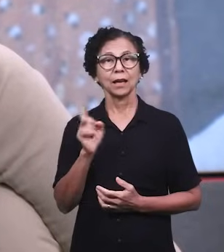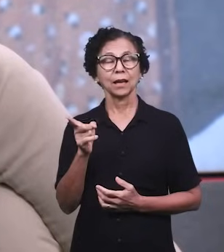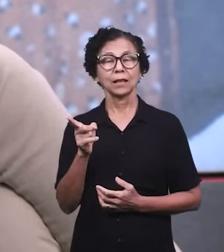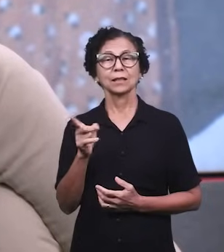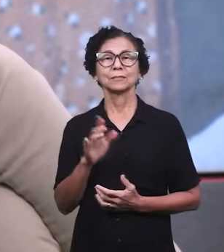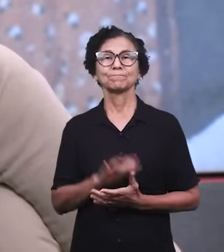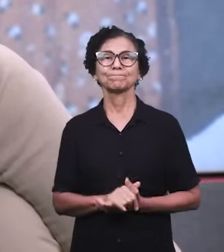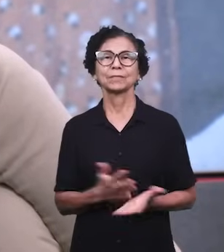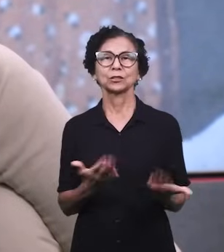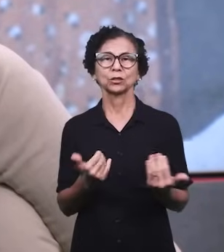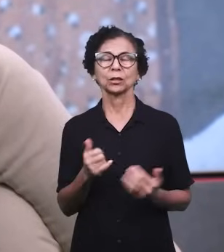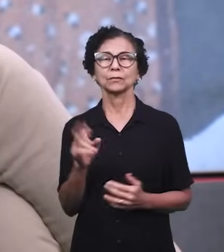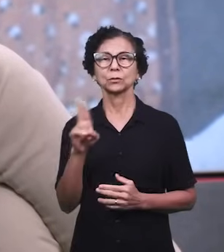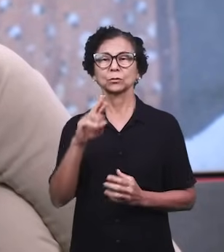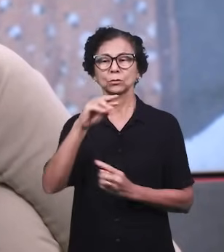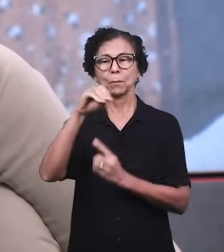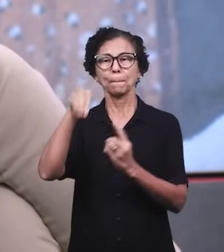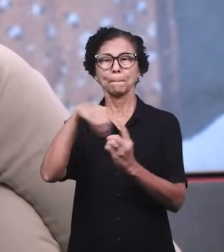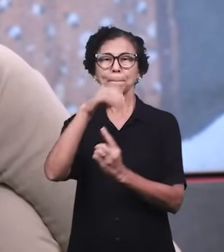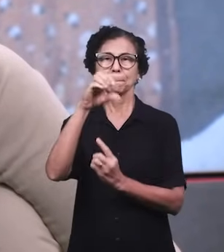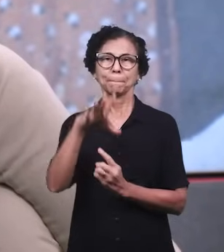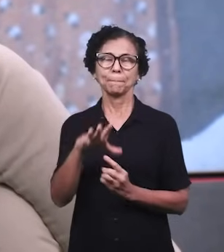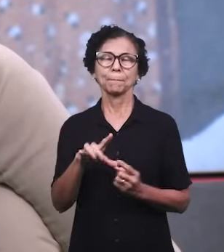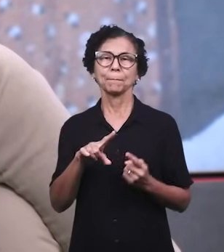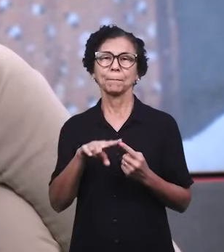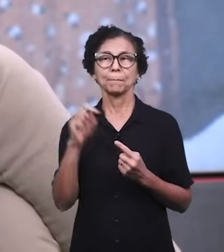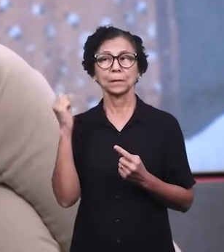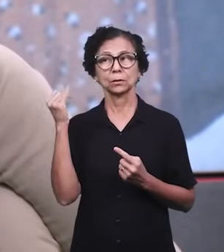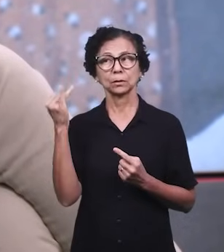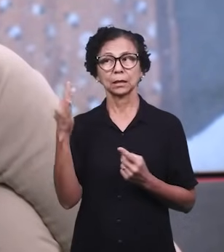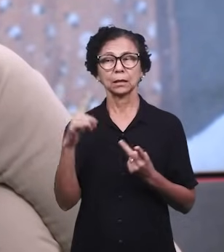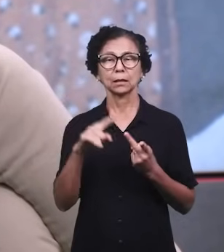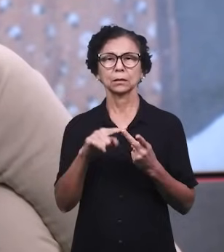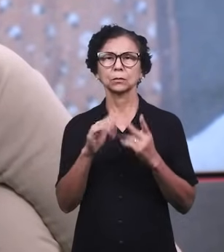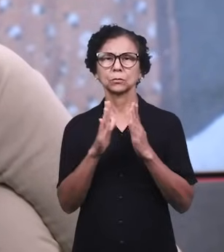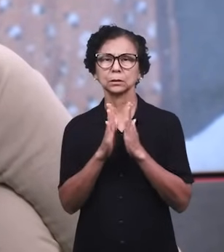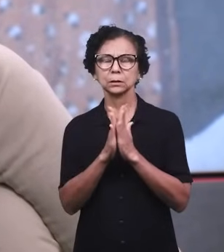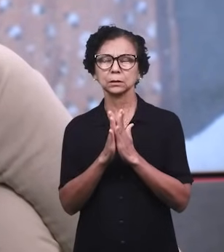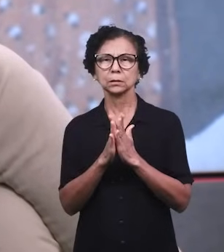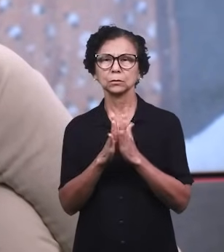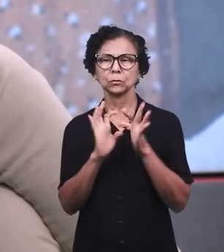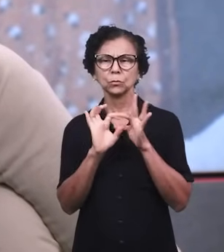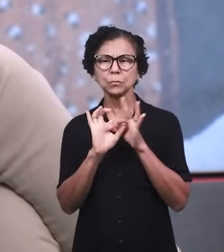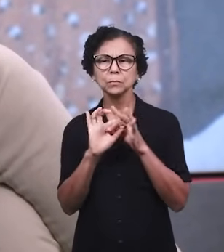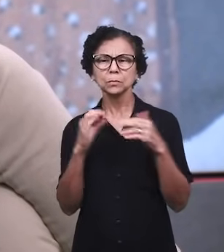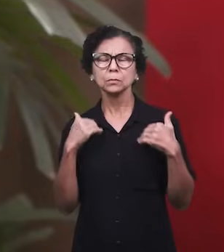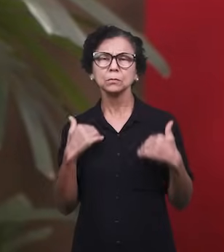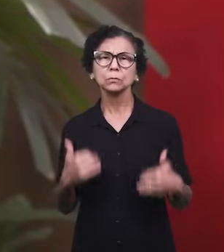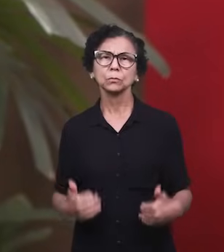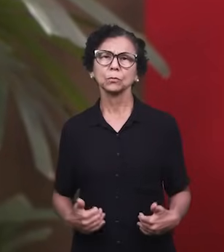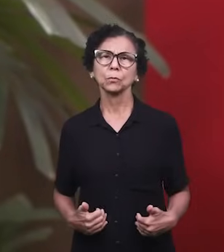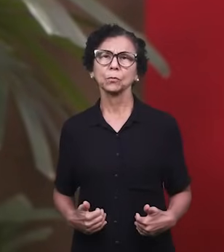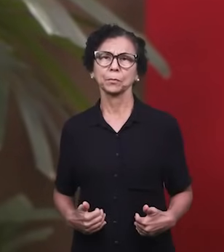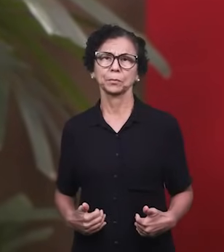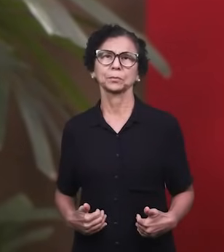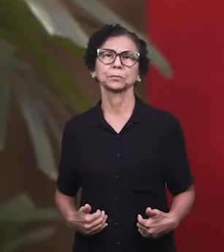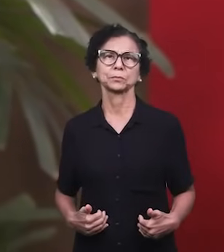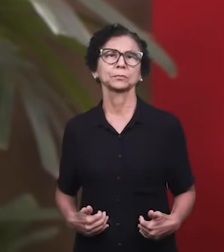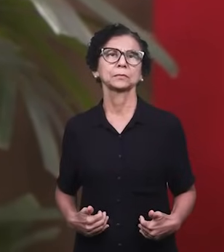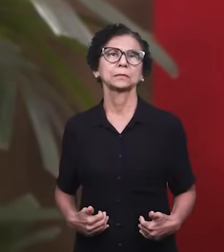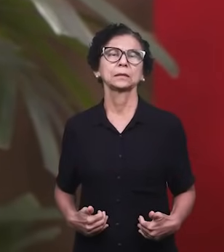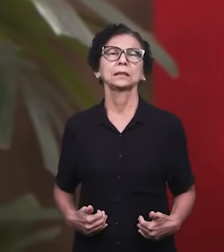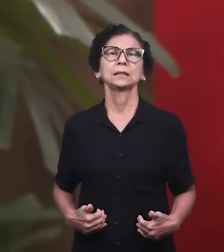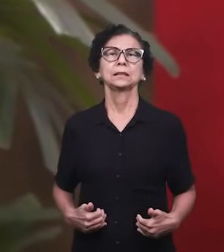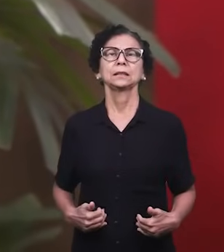graça, madrugada, oração, né? O recurso da comunhão do corpo. E eu diria